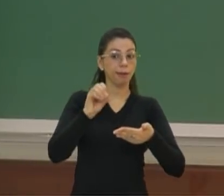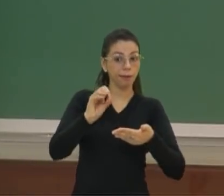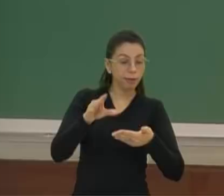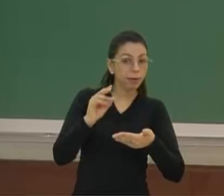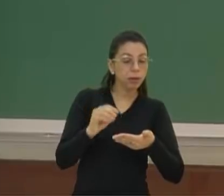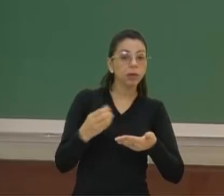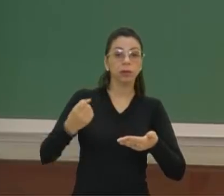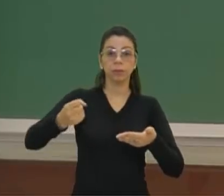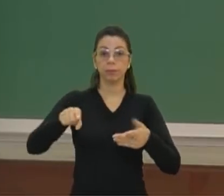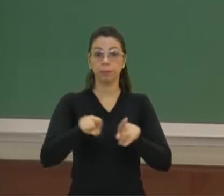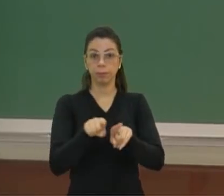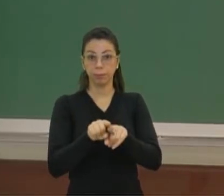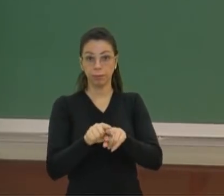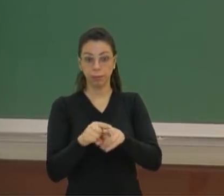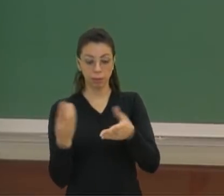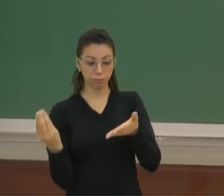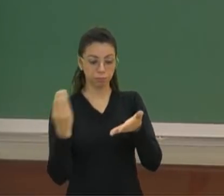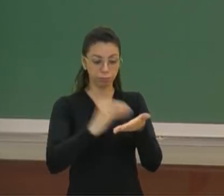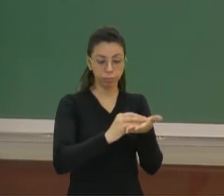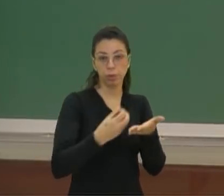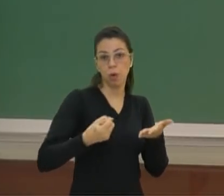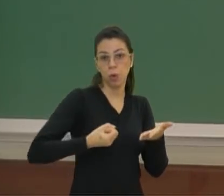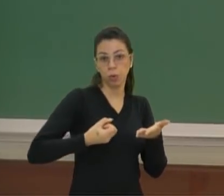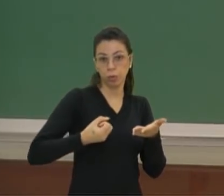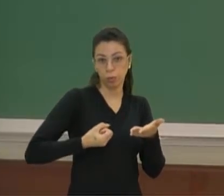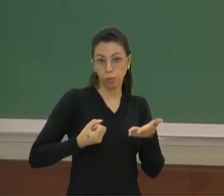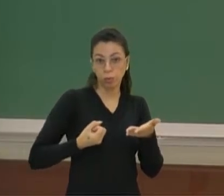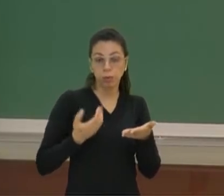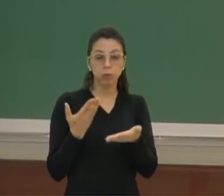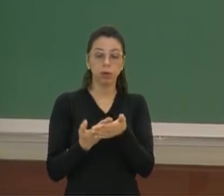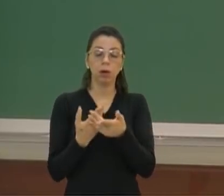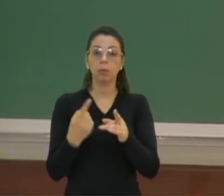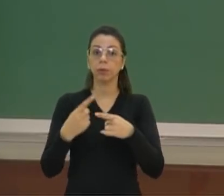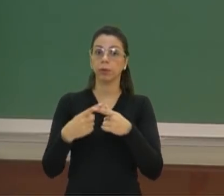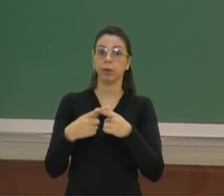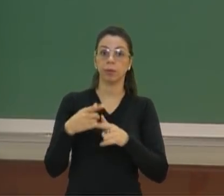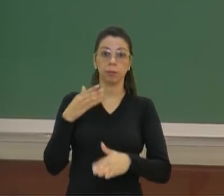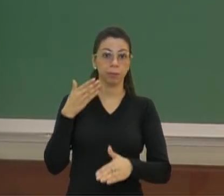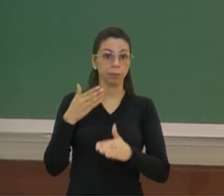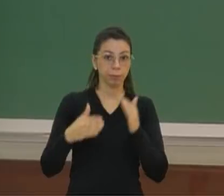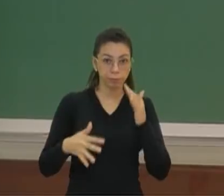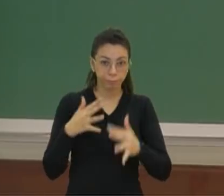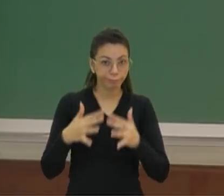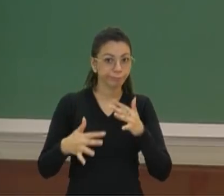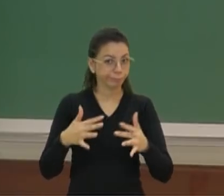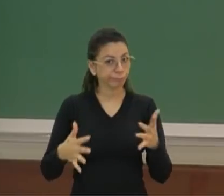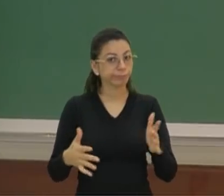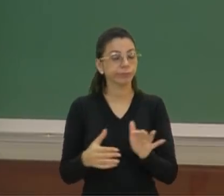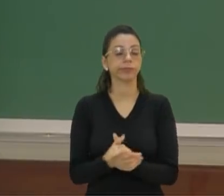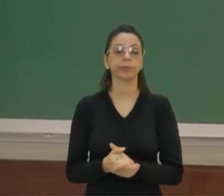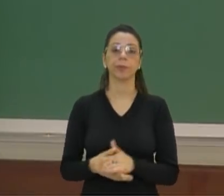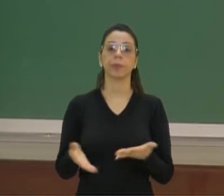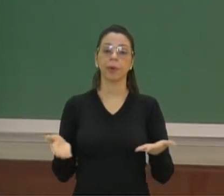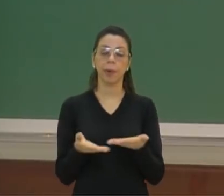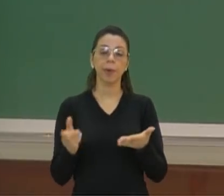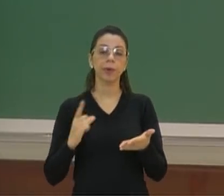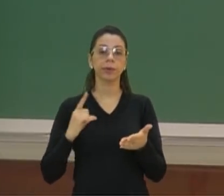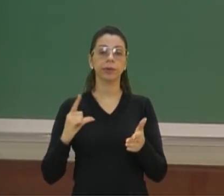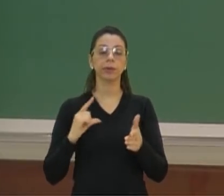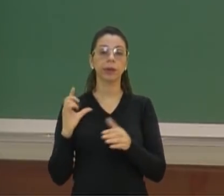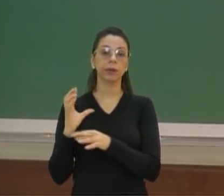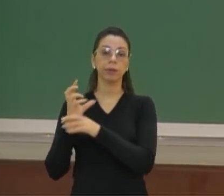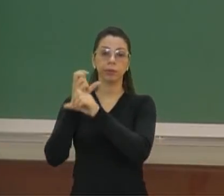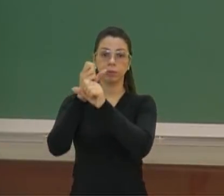o número da aula para você não se perder. Isso a gente já tinha estudado sobre essas células. O legal é que agora você tem um